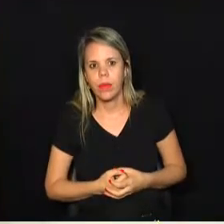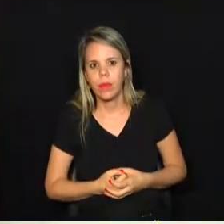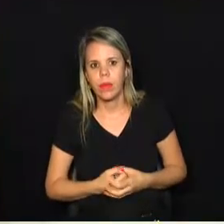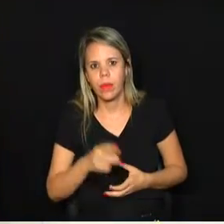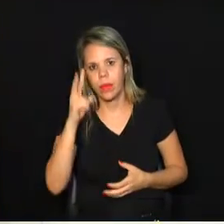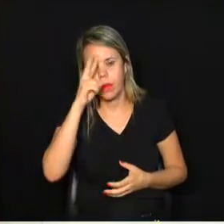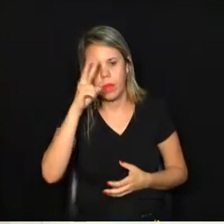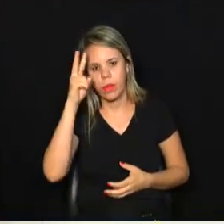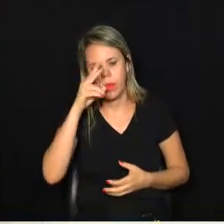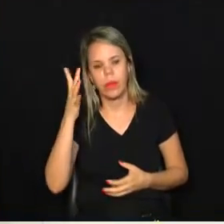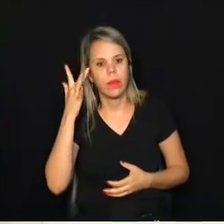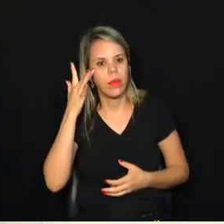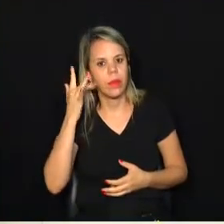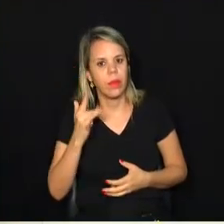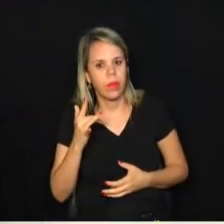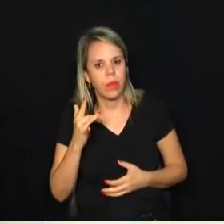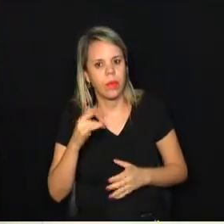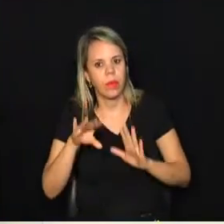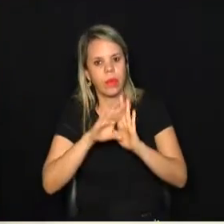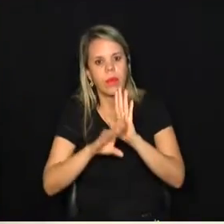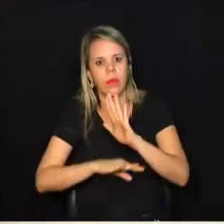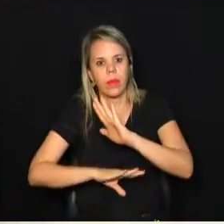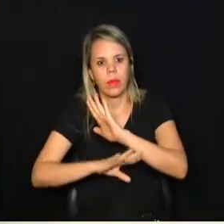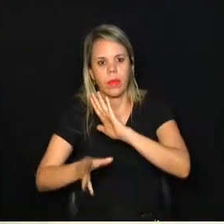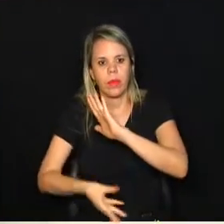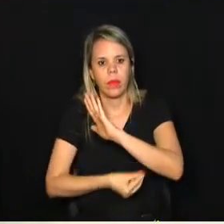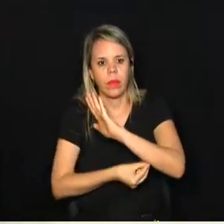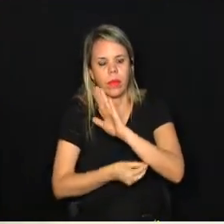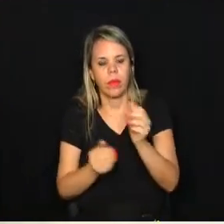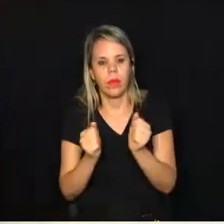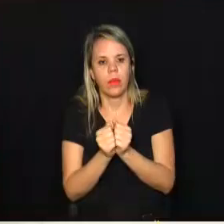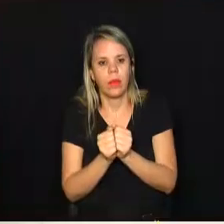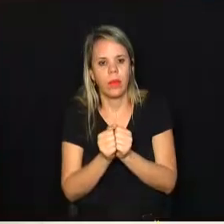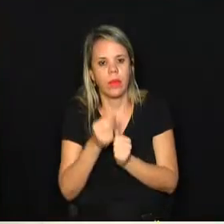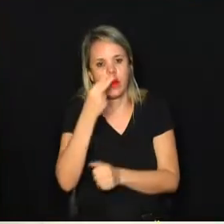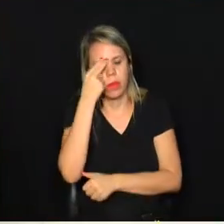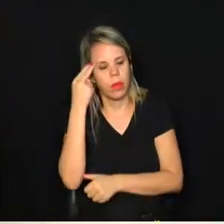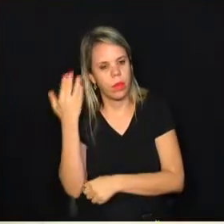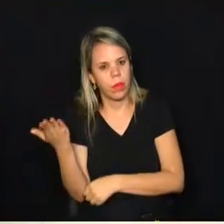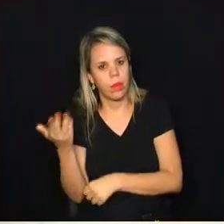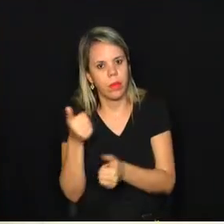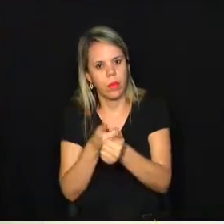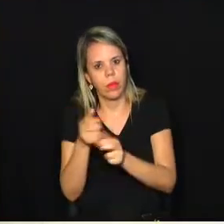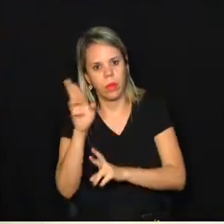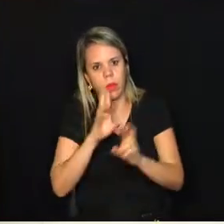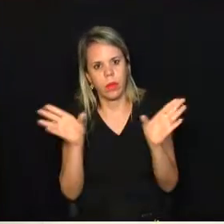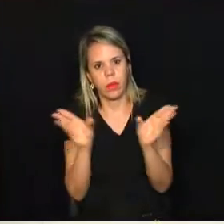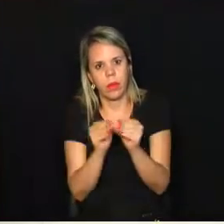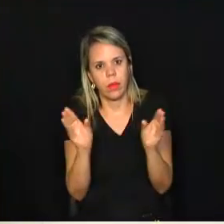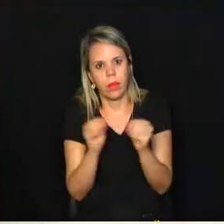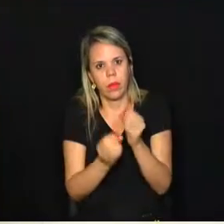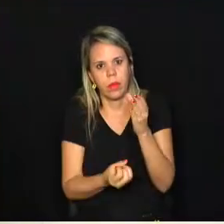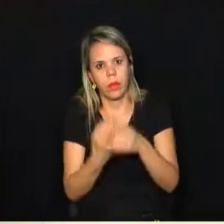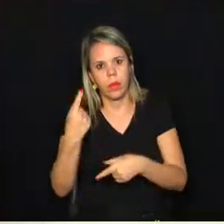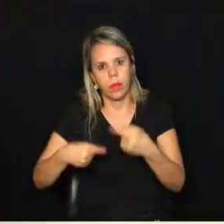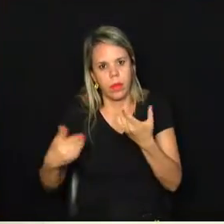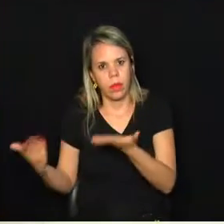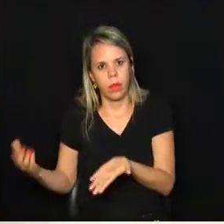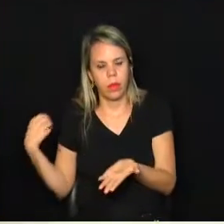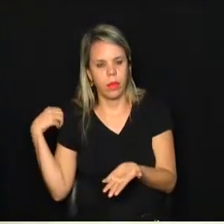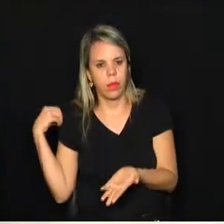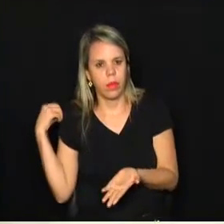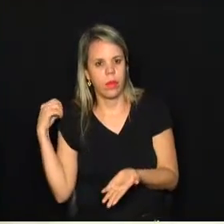Lembrando que amanhã, no programa Câmara Total, junto com Gabriel Castro, você confere um resumo do que foi discutido